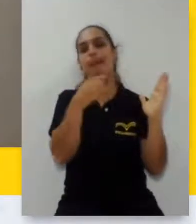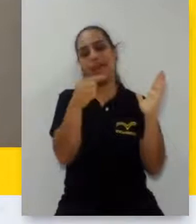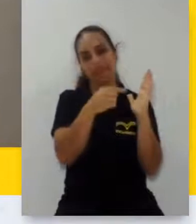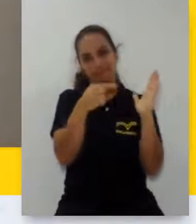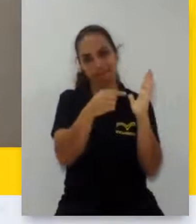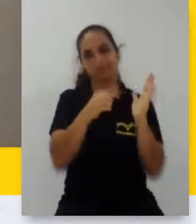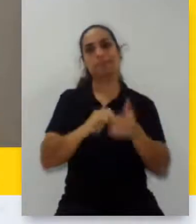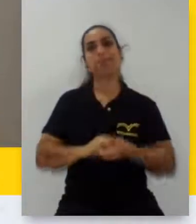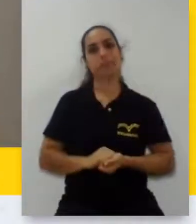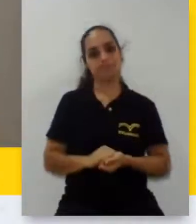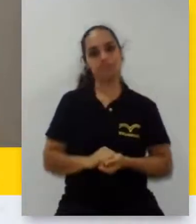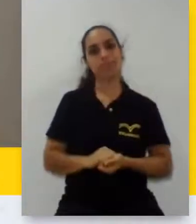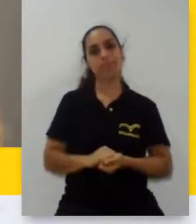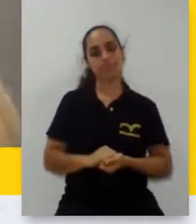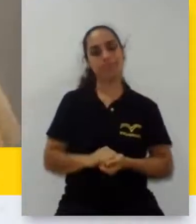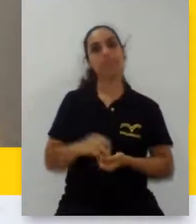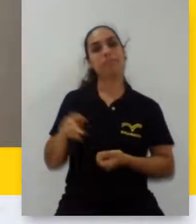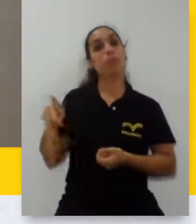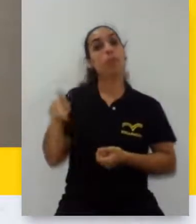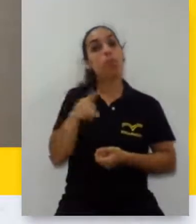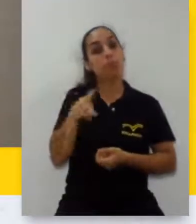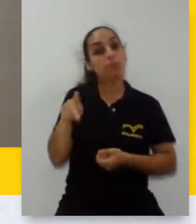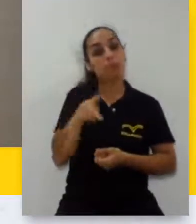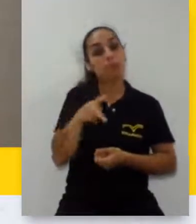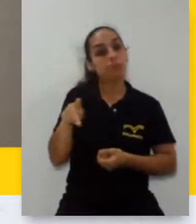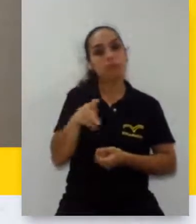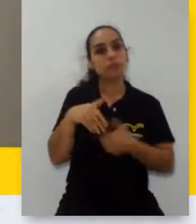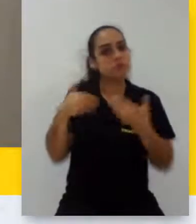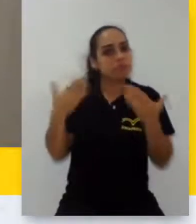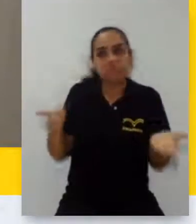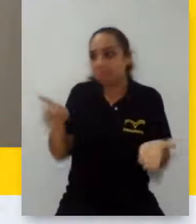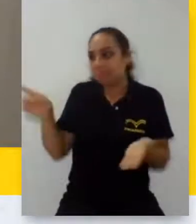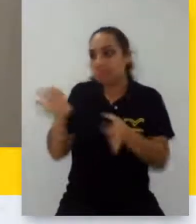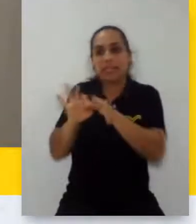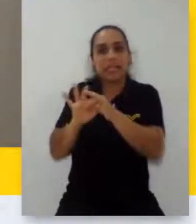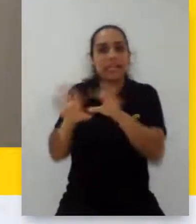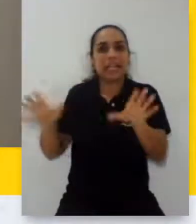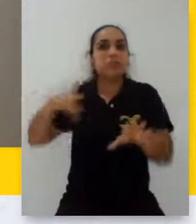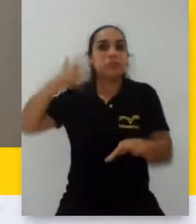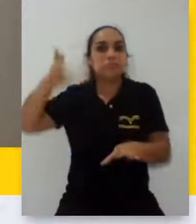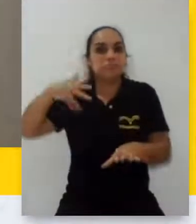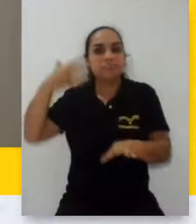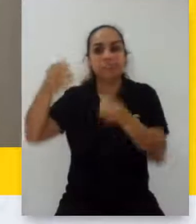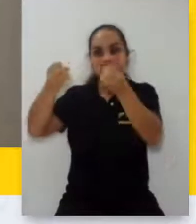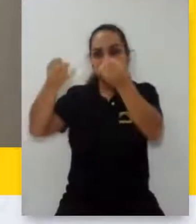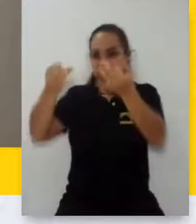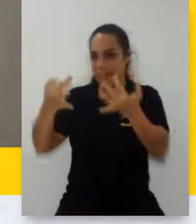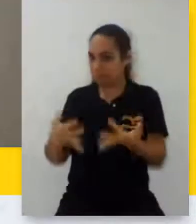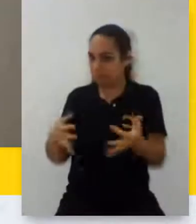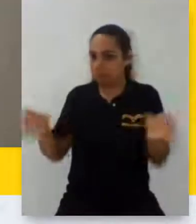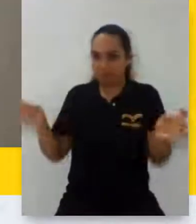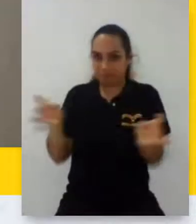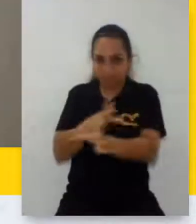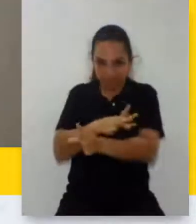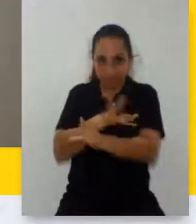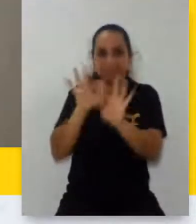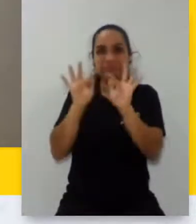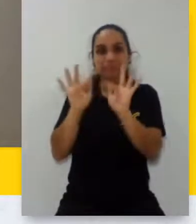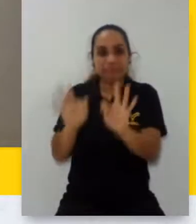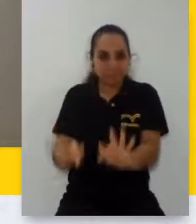professor, eu deixo, então, ainda mais alguma palavra, se quiser fazer mais alguma consideração, e eu acredito que, então,